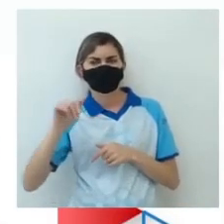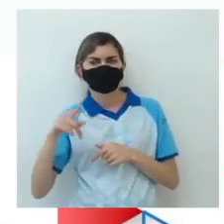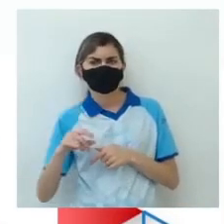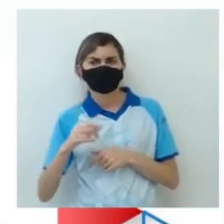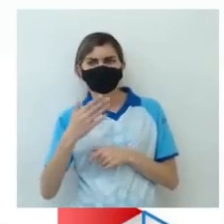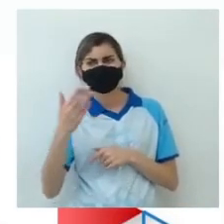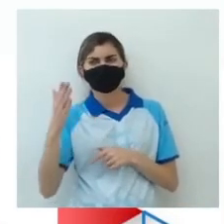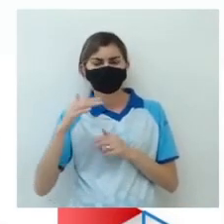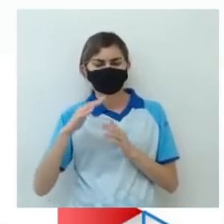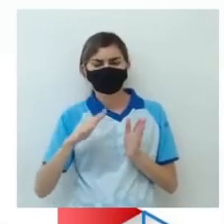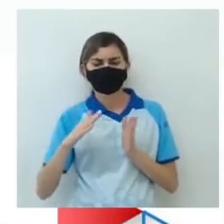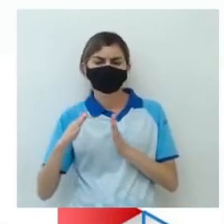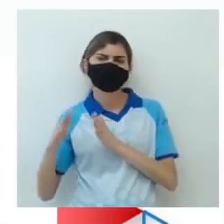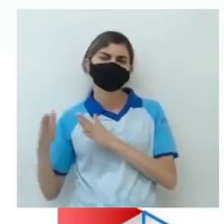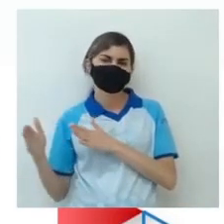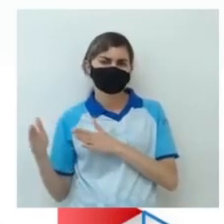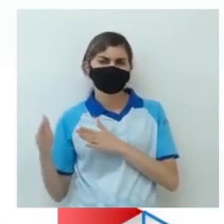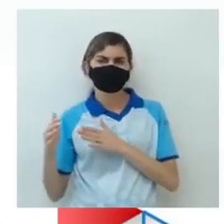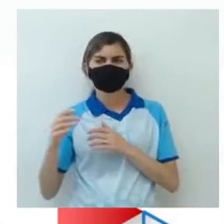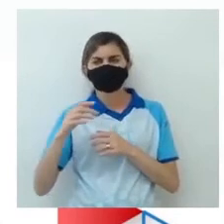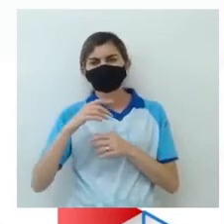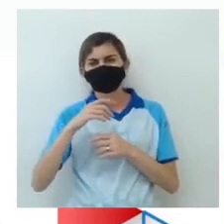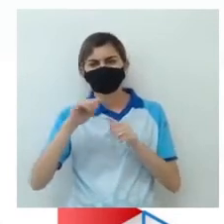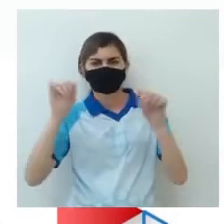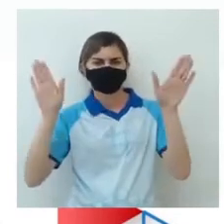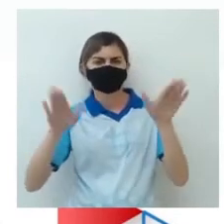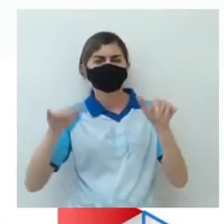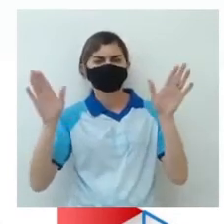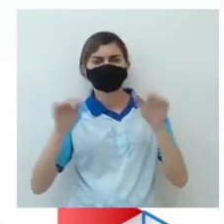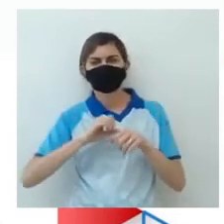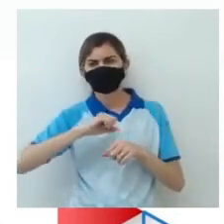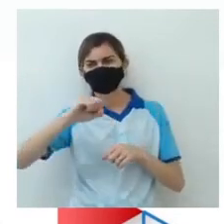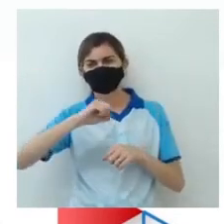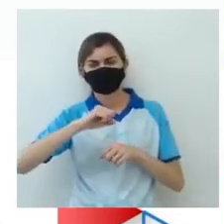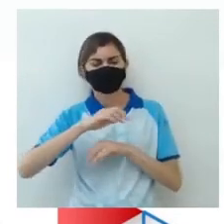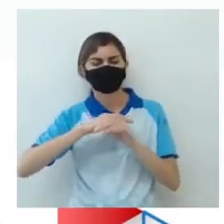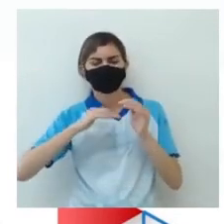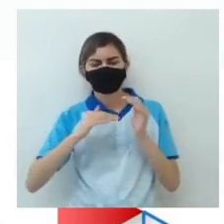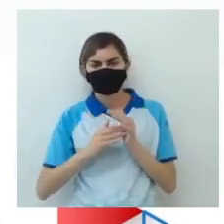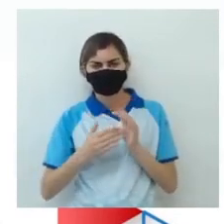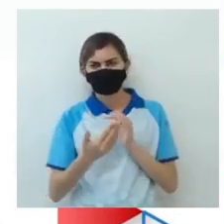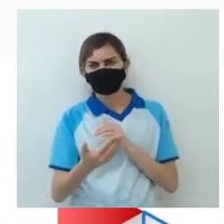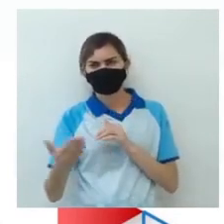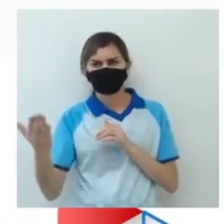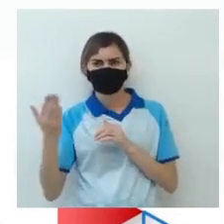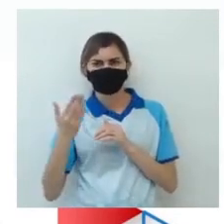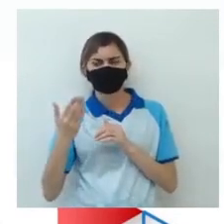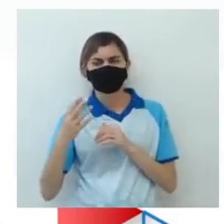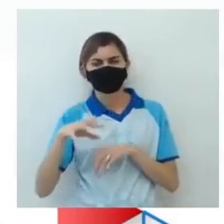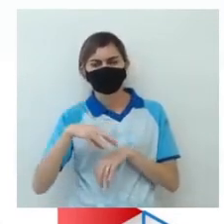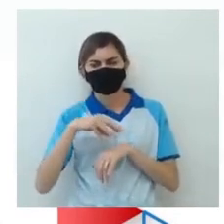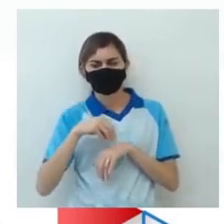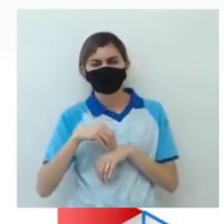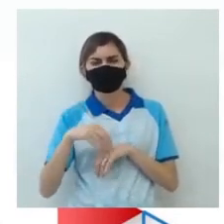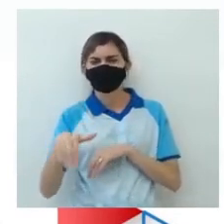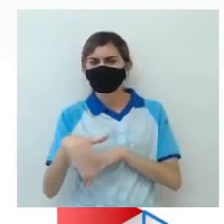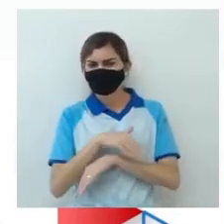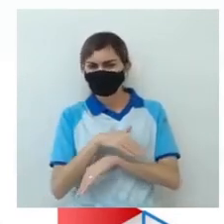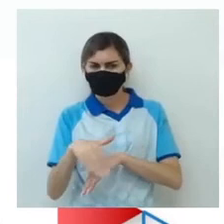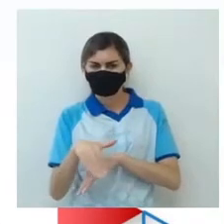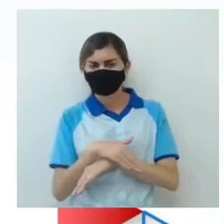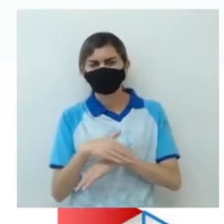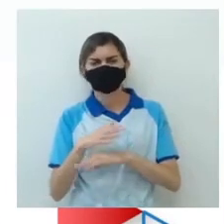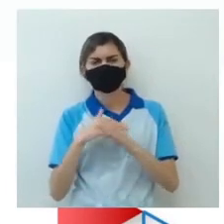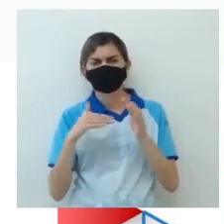gente vê a sequência de uma ave, né, correndo e todos os elementos. Então isso pega toda uma rua, né,